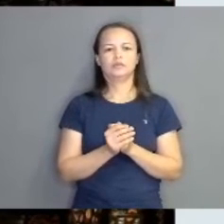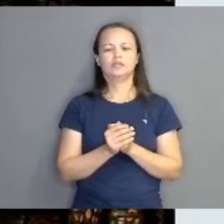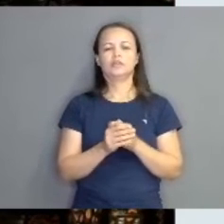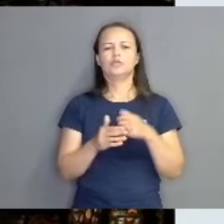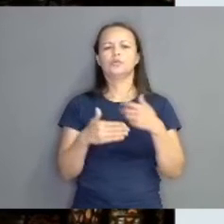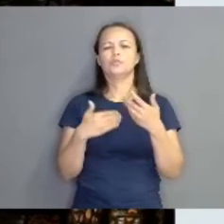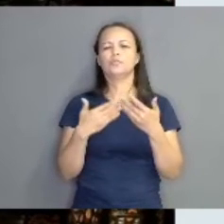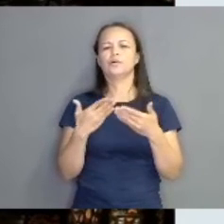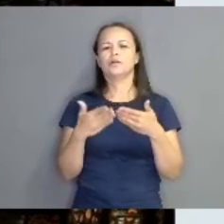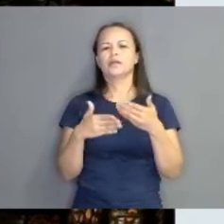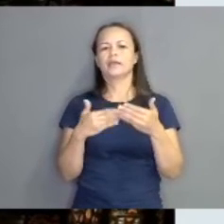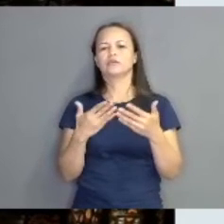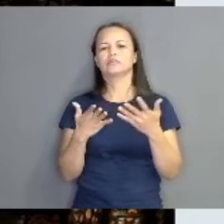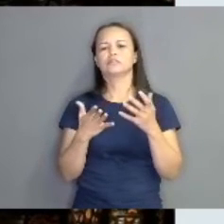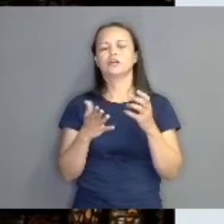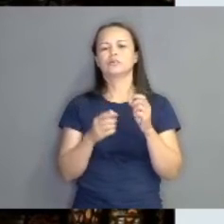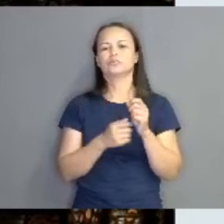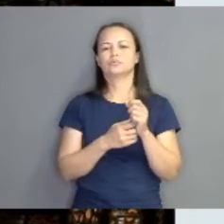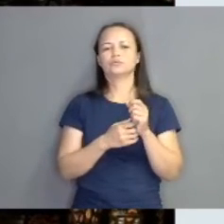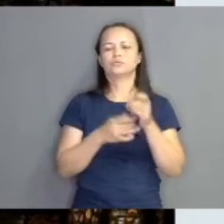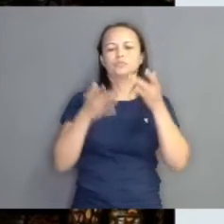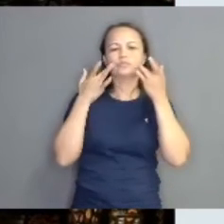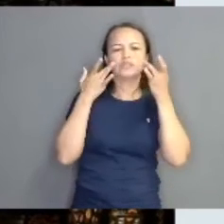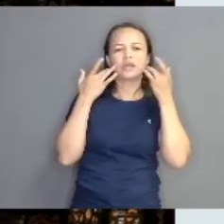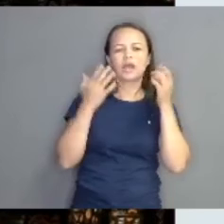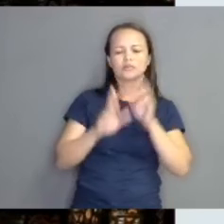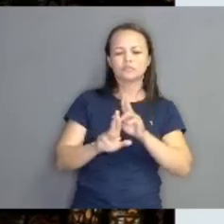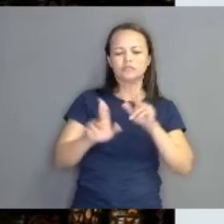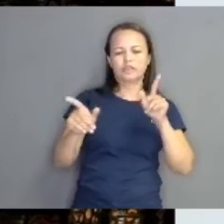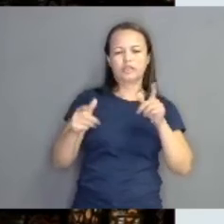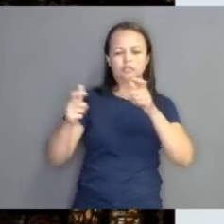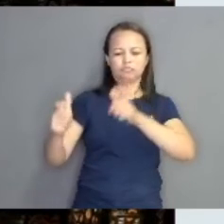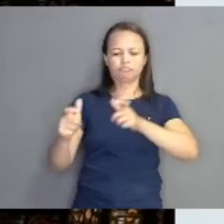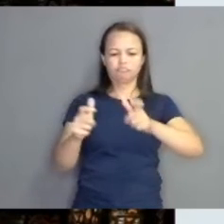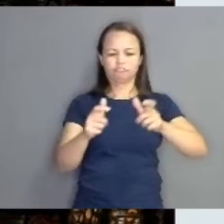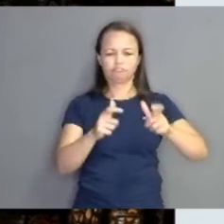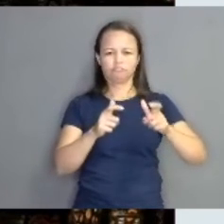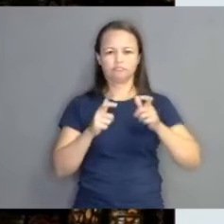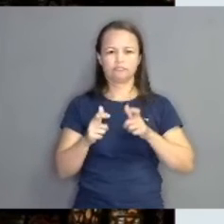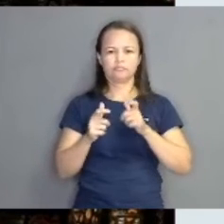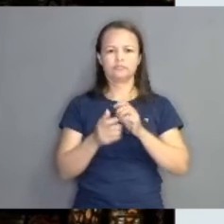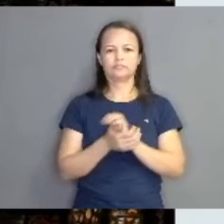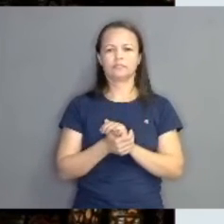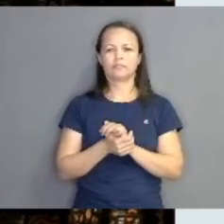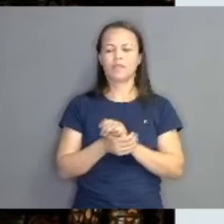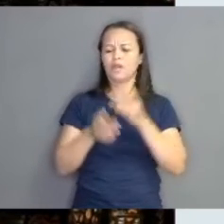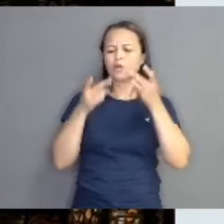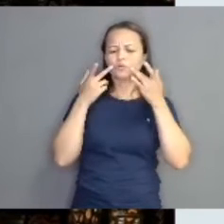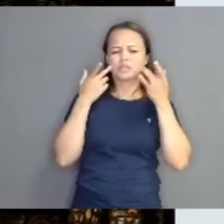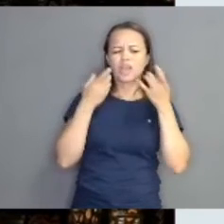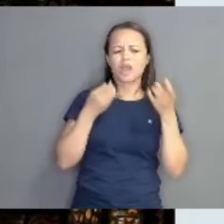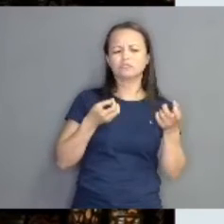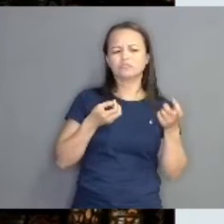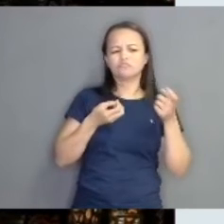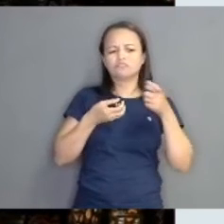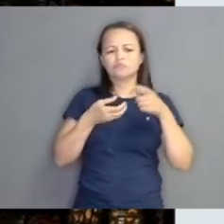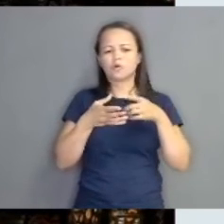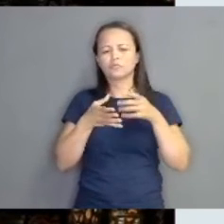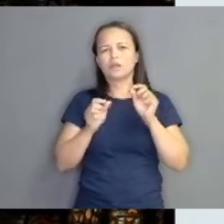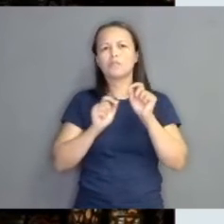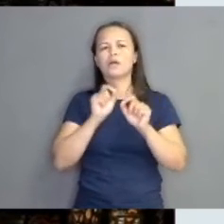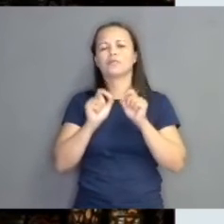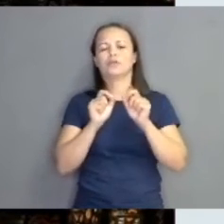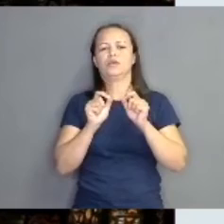Inglaterra, diferentemente de várias outras localidades, era um teatro voltados para